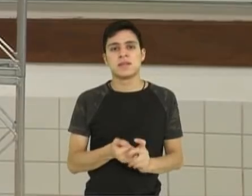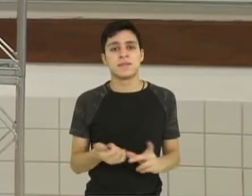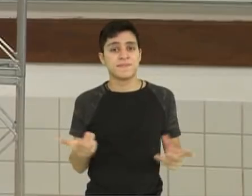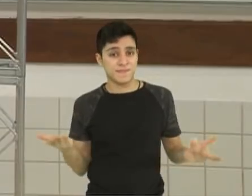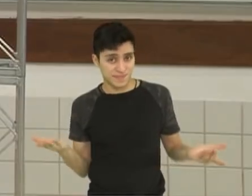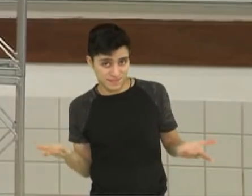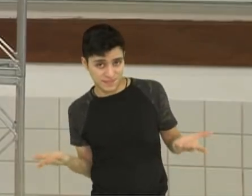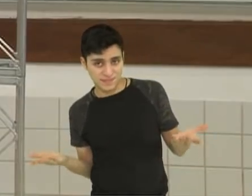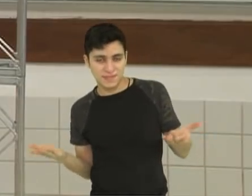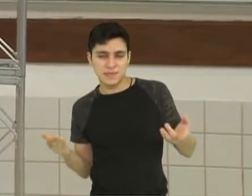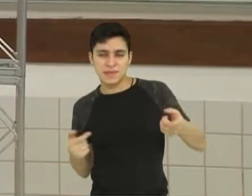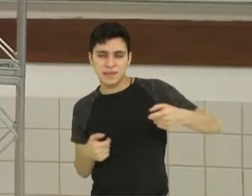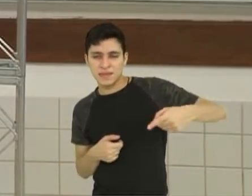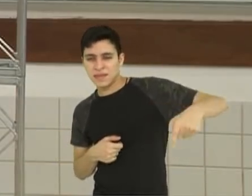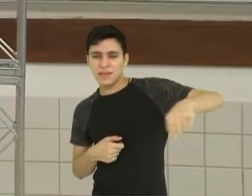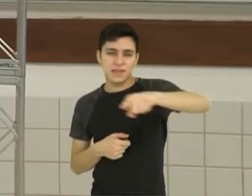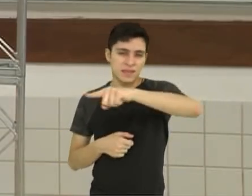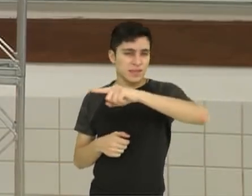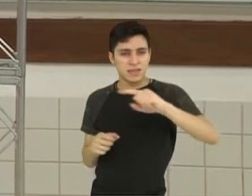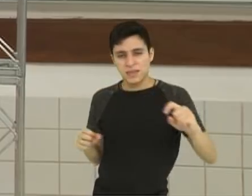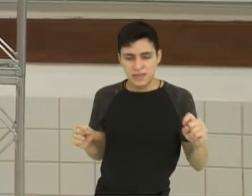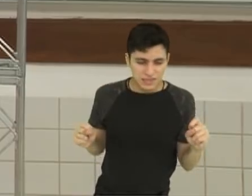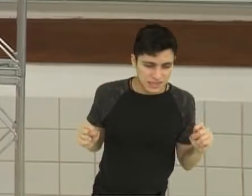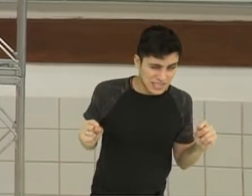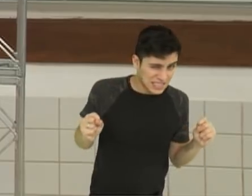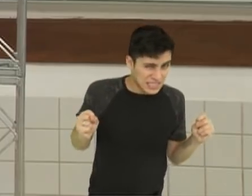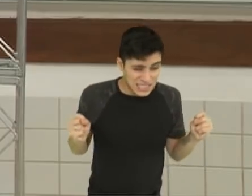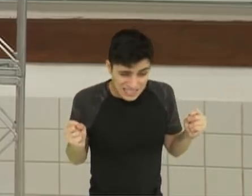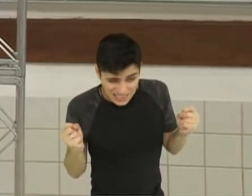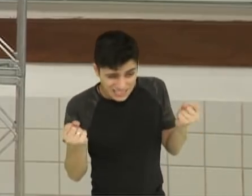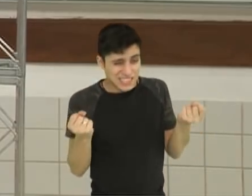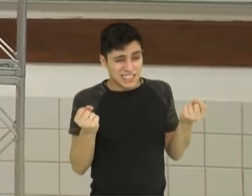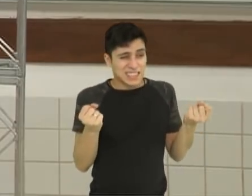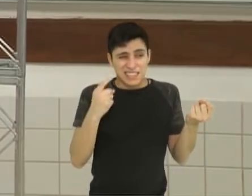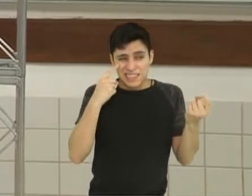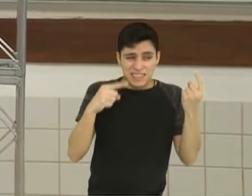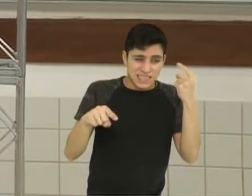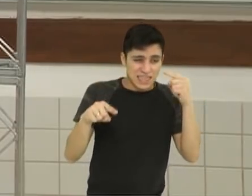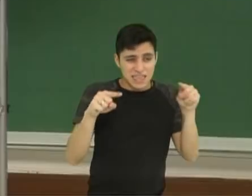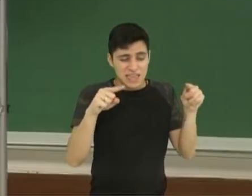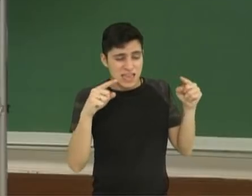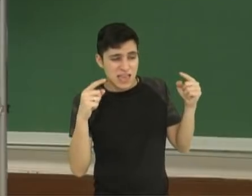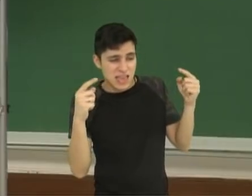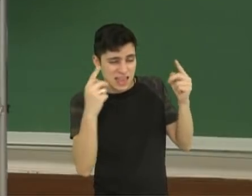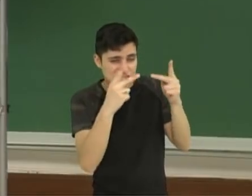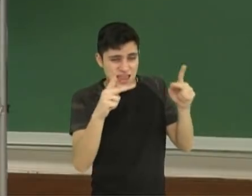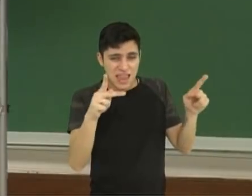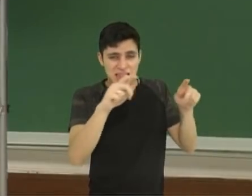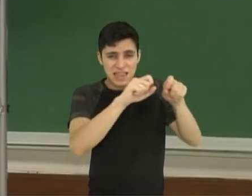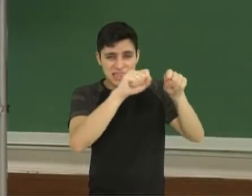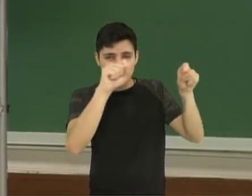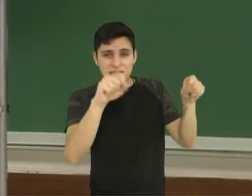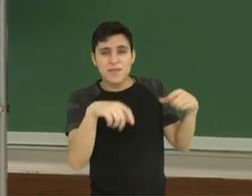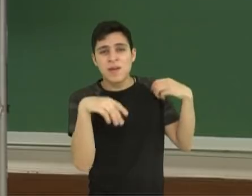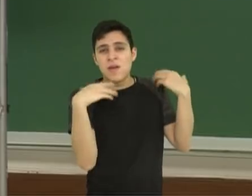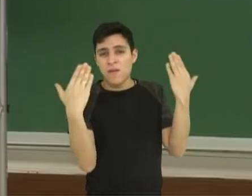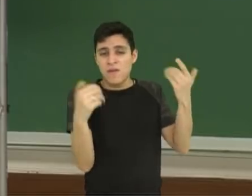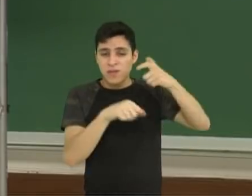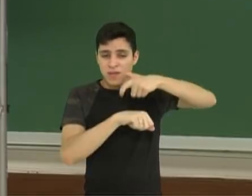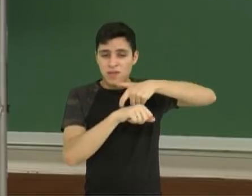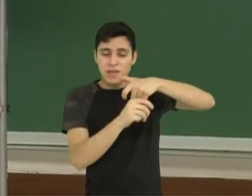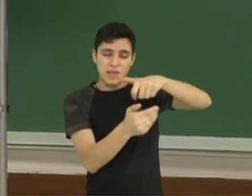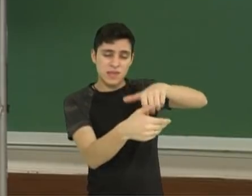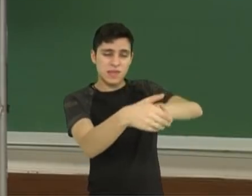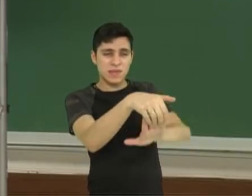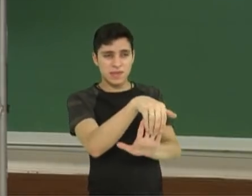E aí, teve tanto esforço para achar os sistemas quanto ela fazendo atividade física? Então vamos acompanhar comigo.